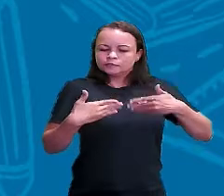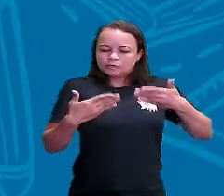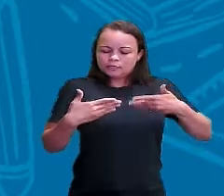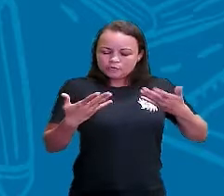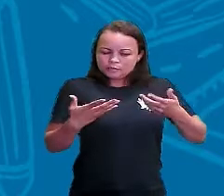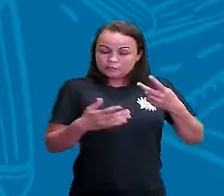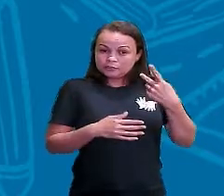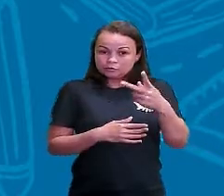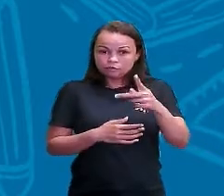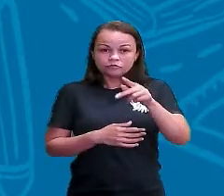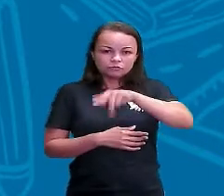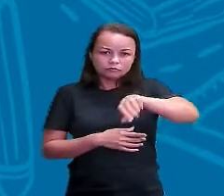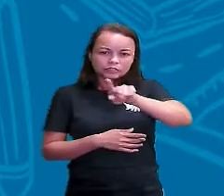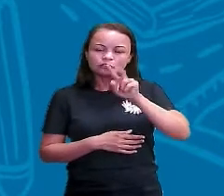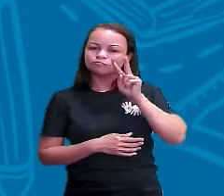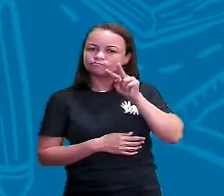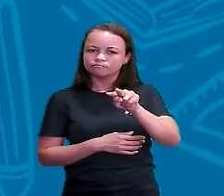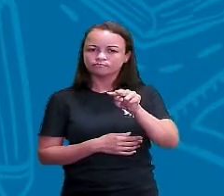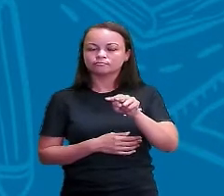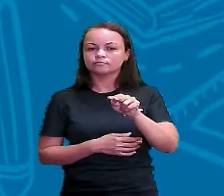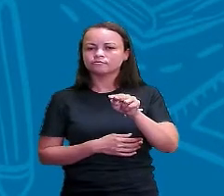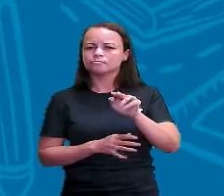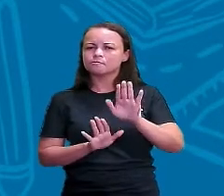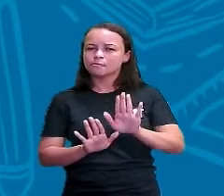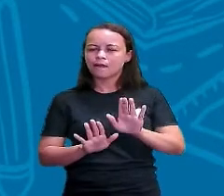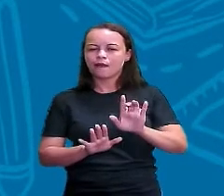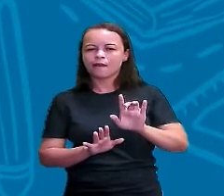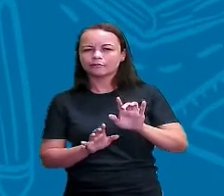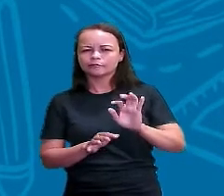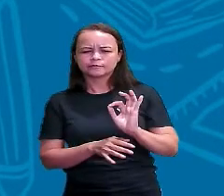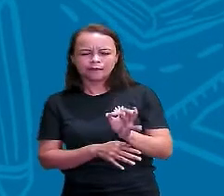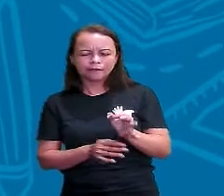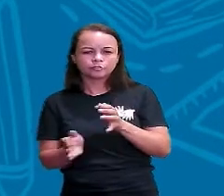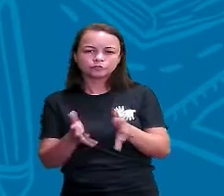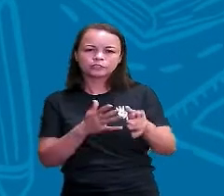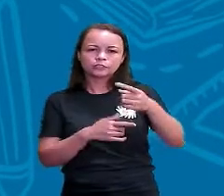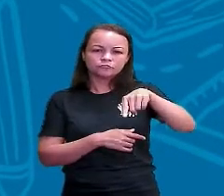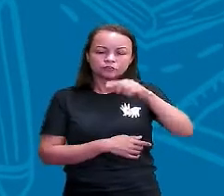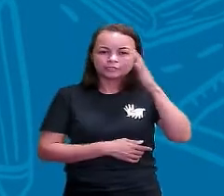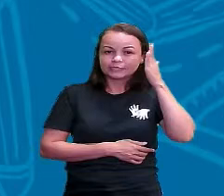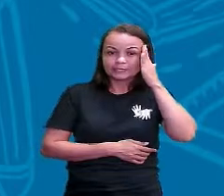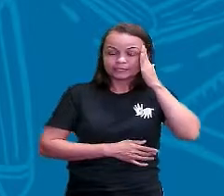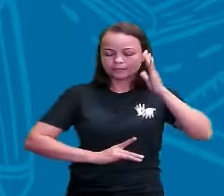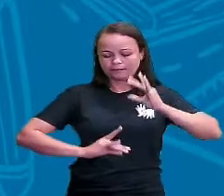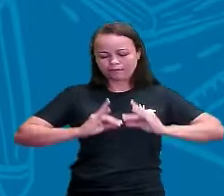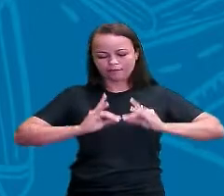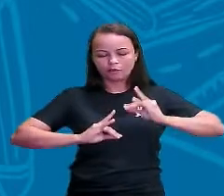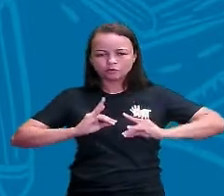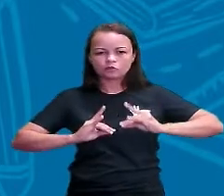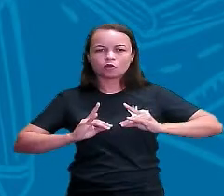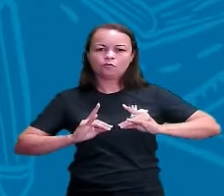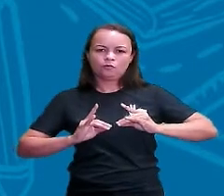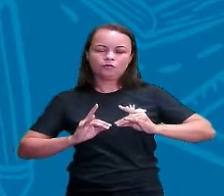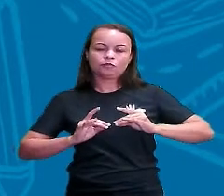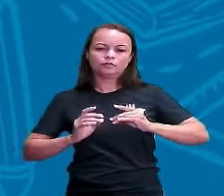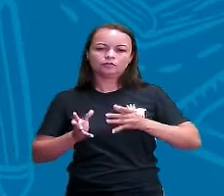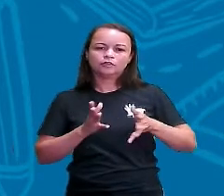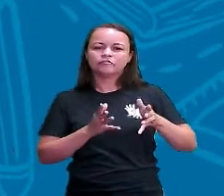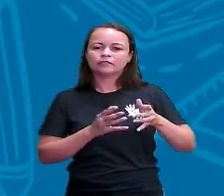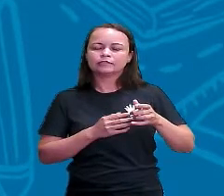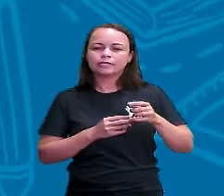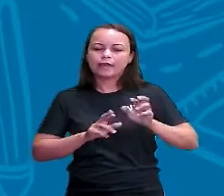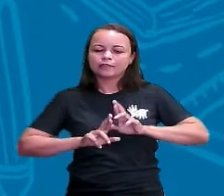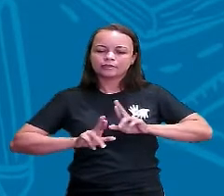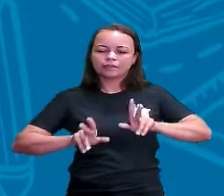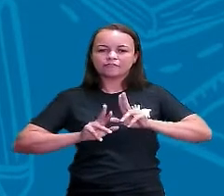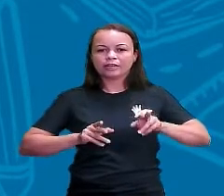que vocês estão vendo aí. Mas, com certeza, compreender esses hormônios, compreender esses neurotransmissores, vai fazer a diferença de como